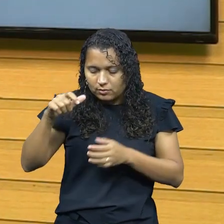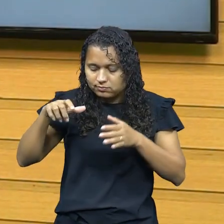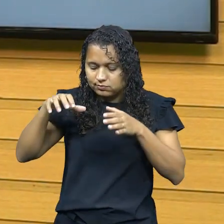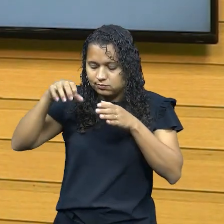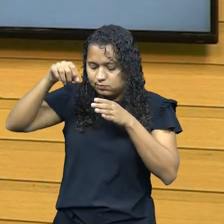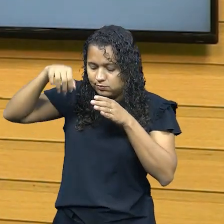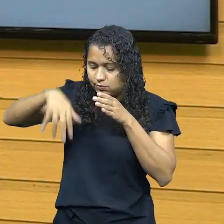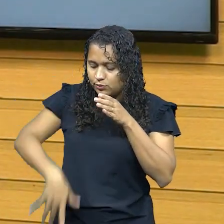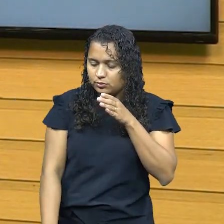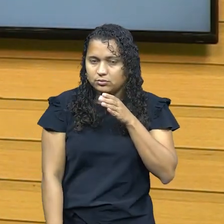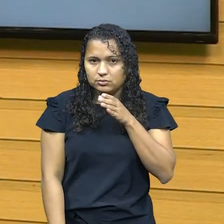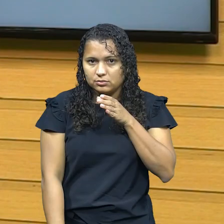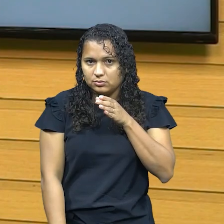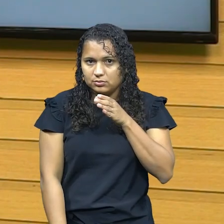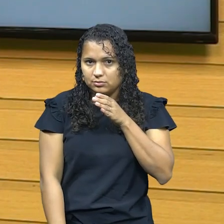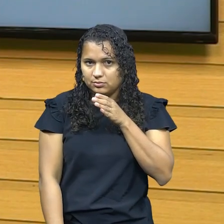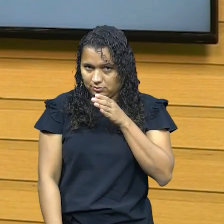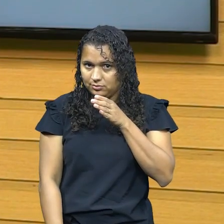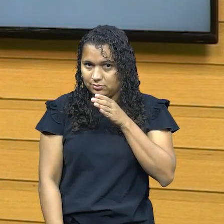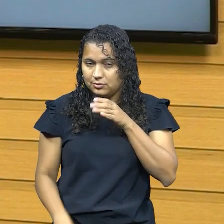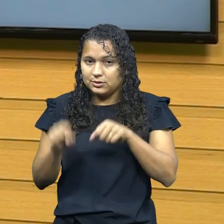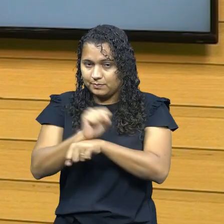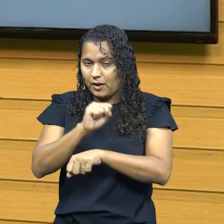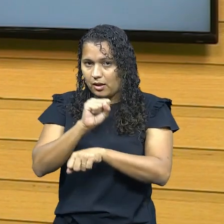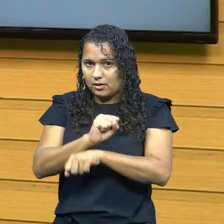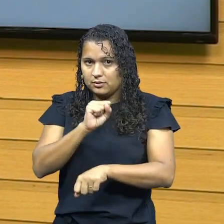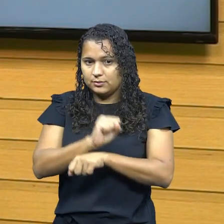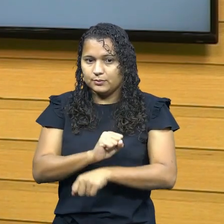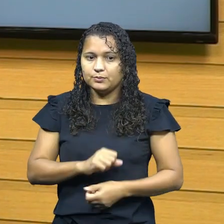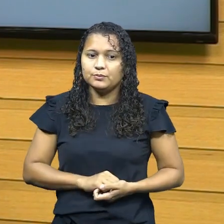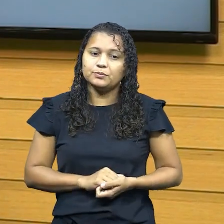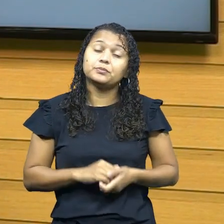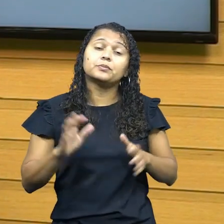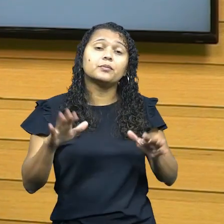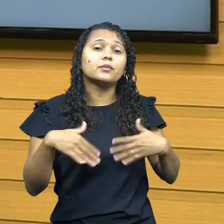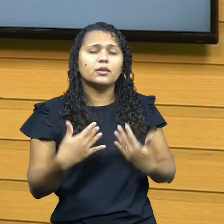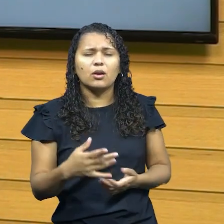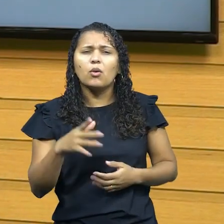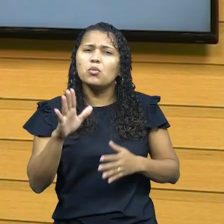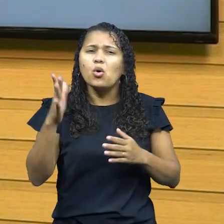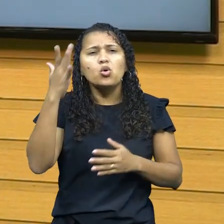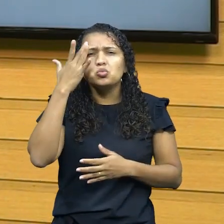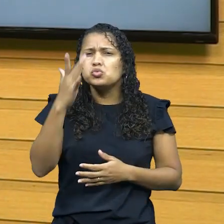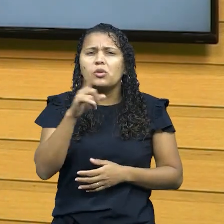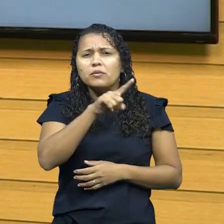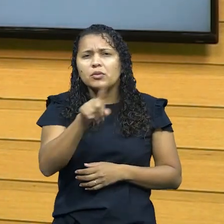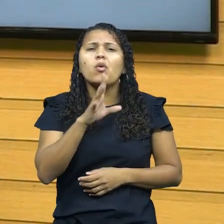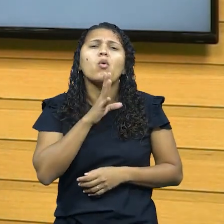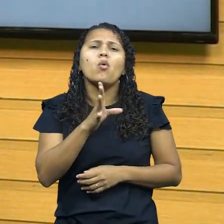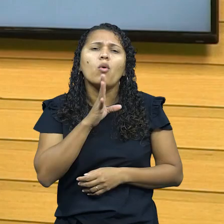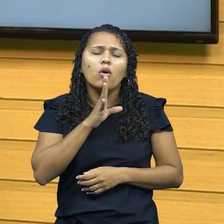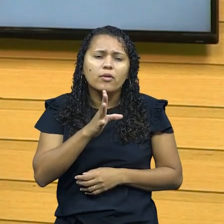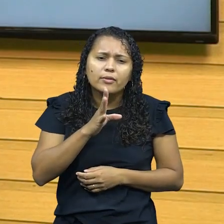uma área de fundeio, em uma bacia de espera. Para quem já foi em uma